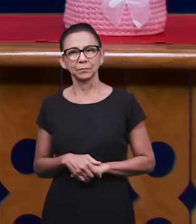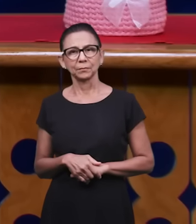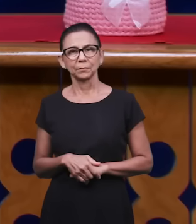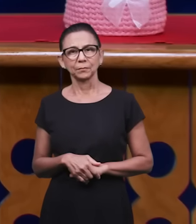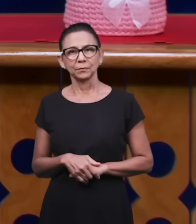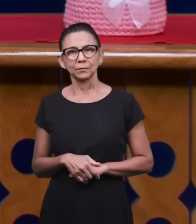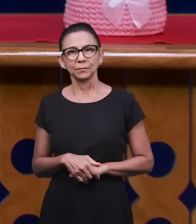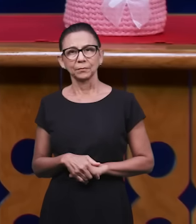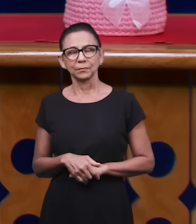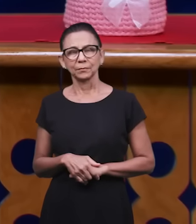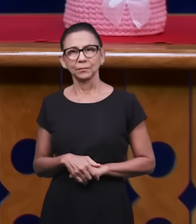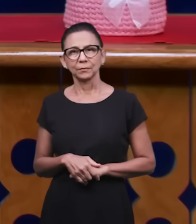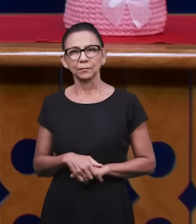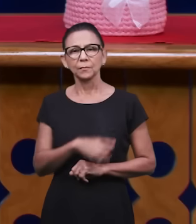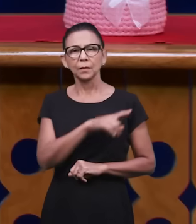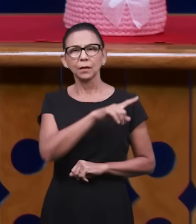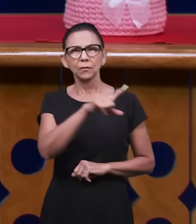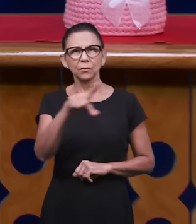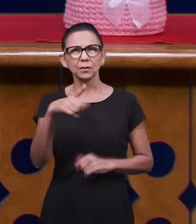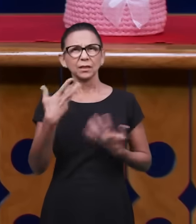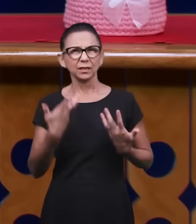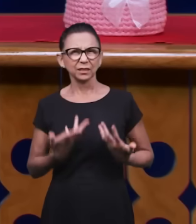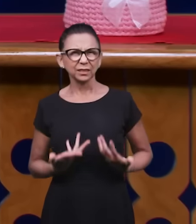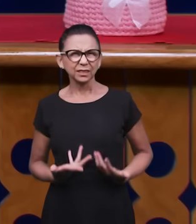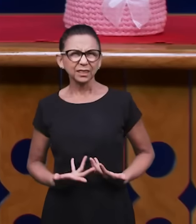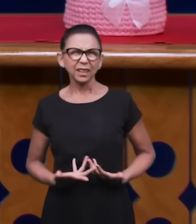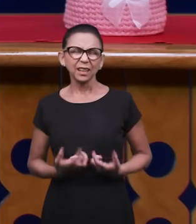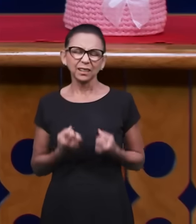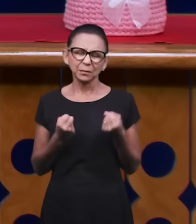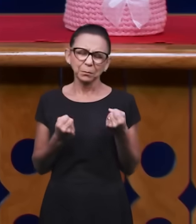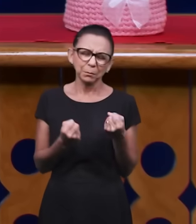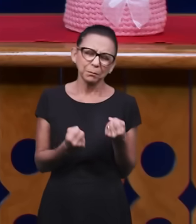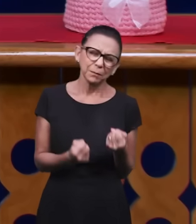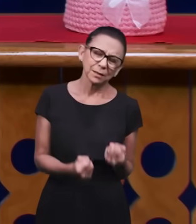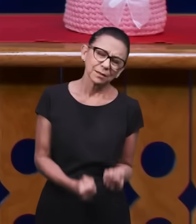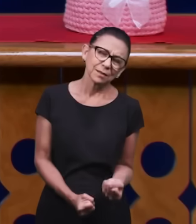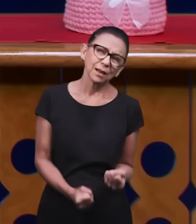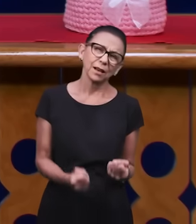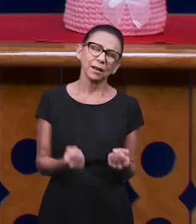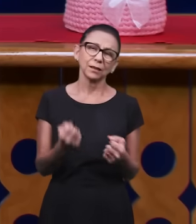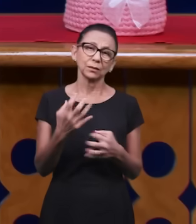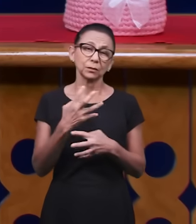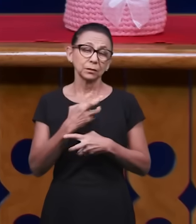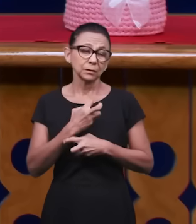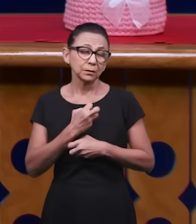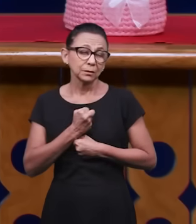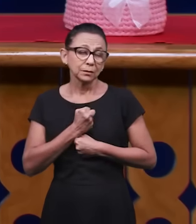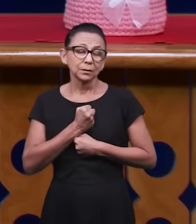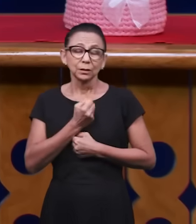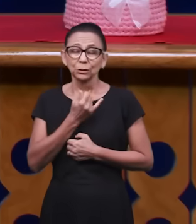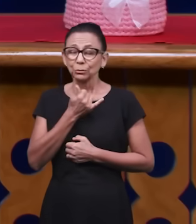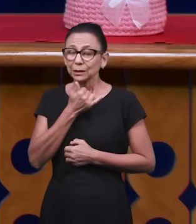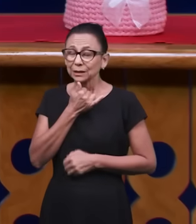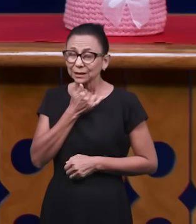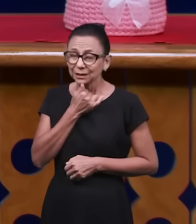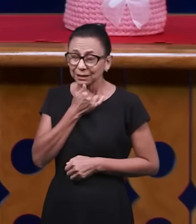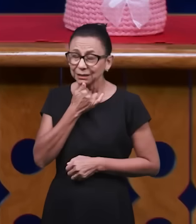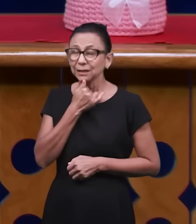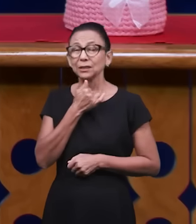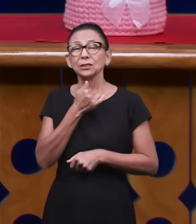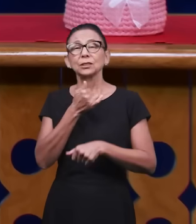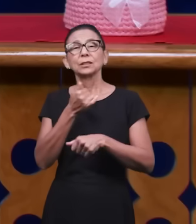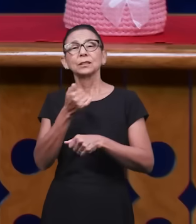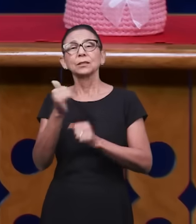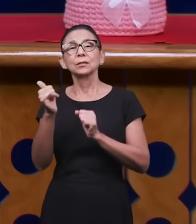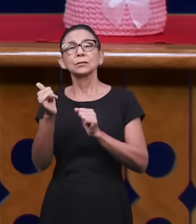Vinde a mim, vós que estáis cansados e sobrecarregados, e eu vos aliviarei. Esse é o vinde. Nós já passamos por isso.